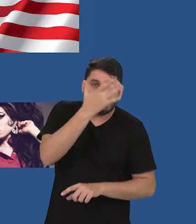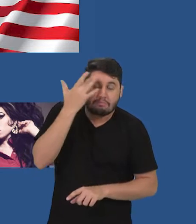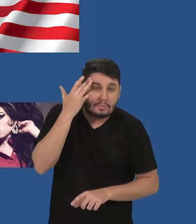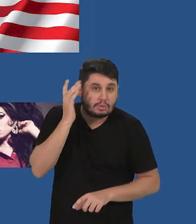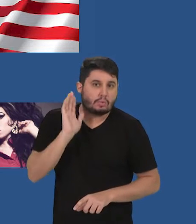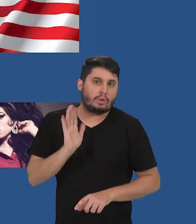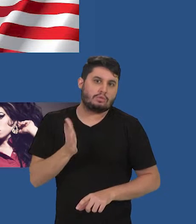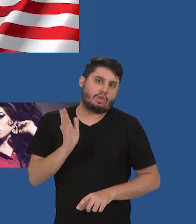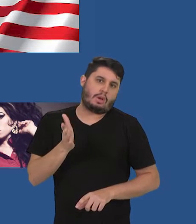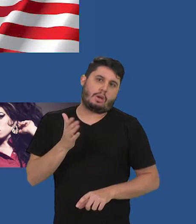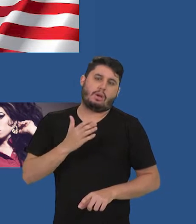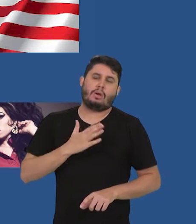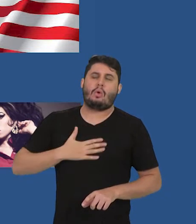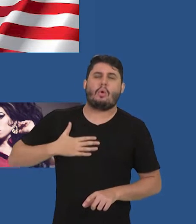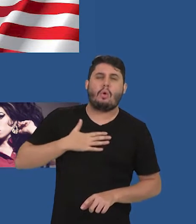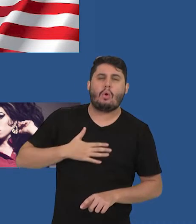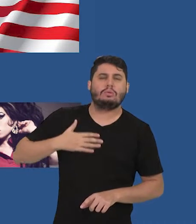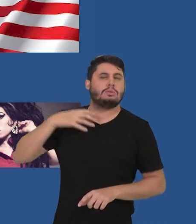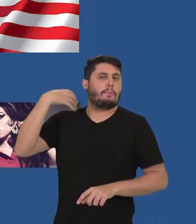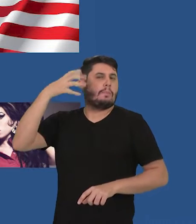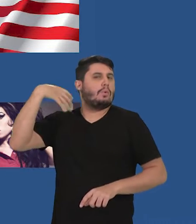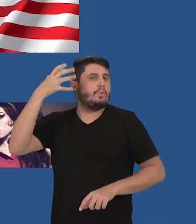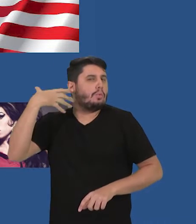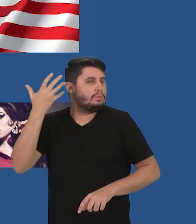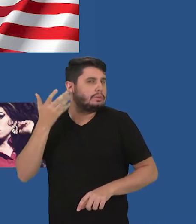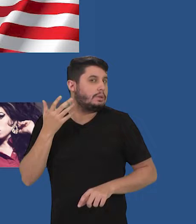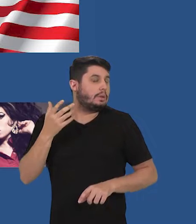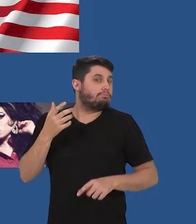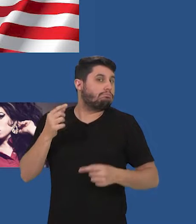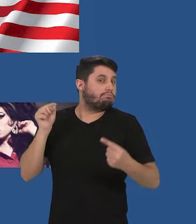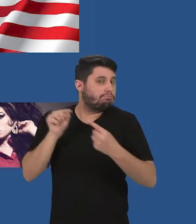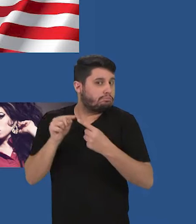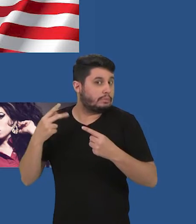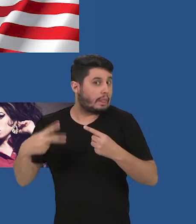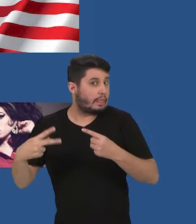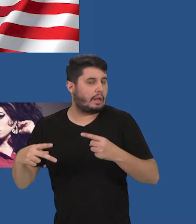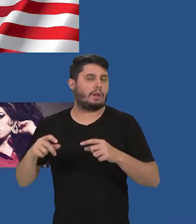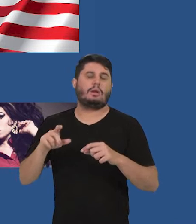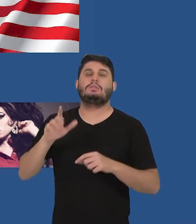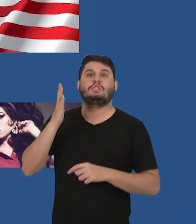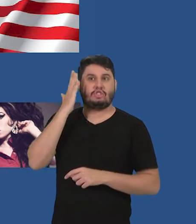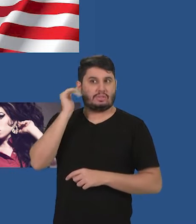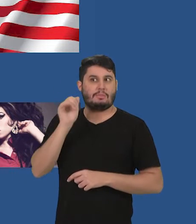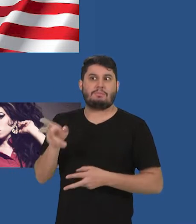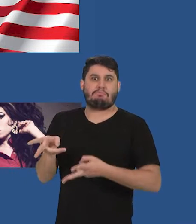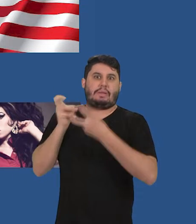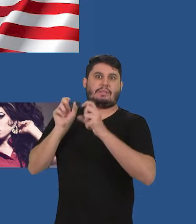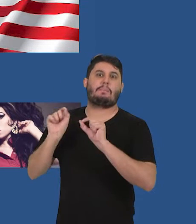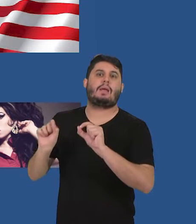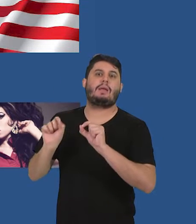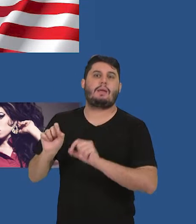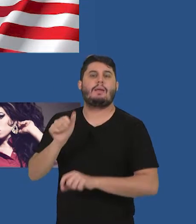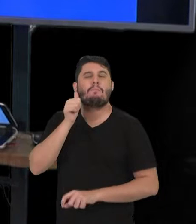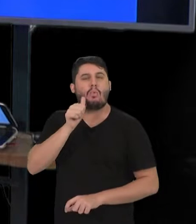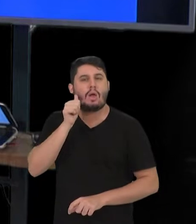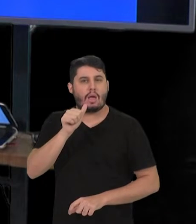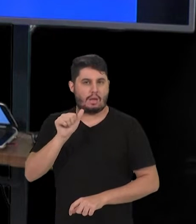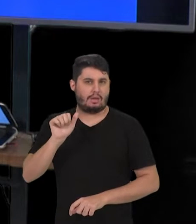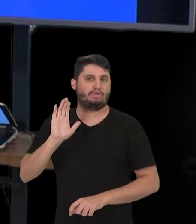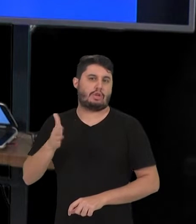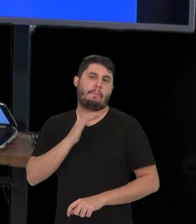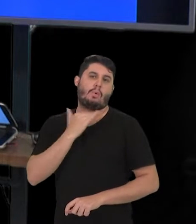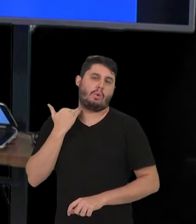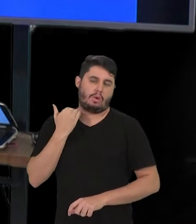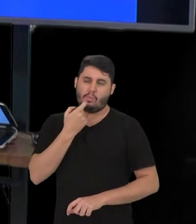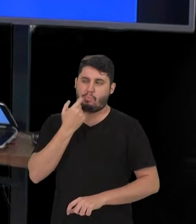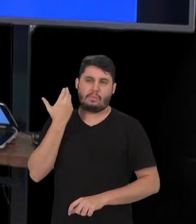imagem, o grupo de pessoas geralmente que gostam desse tipo de música, tem um acesso maior a identificar quem é a Amy Winehouse, né, que faleceu infelizmente.